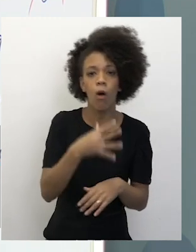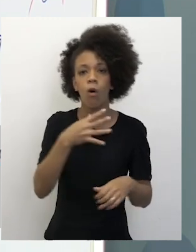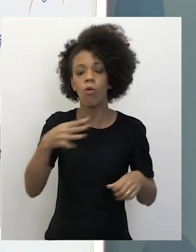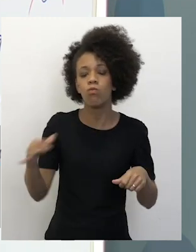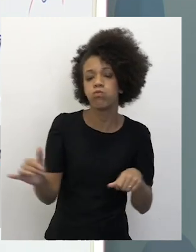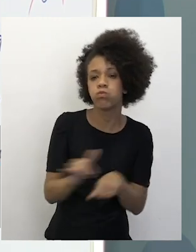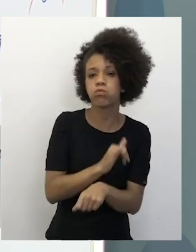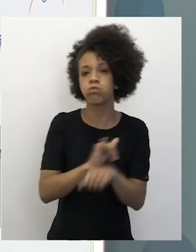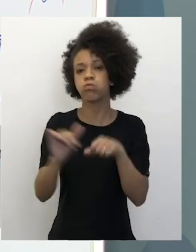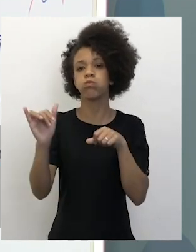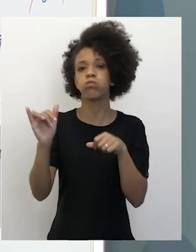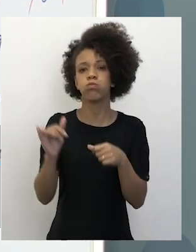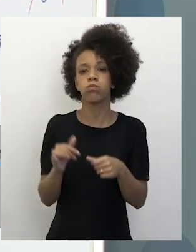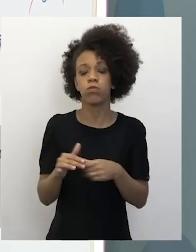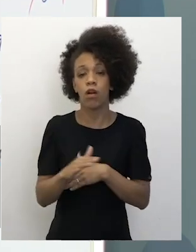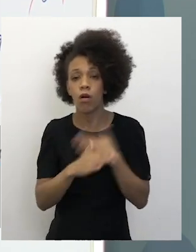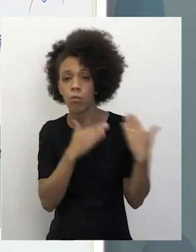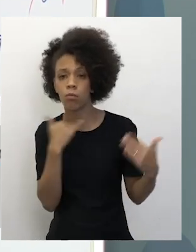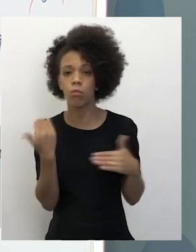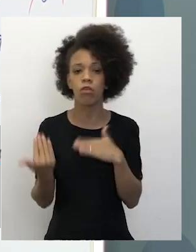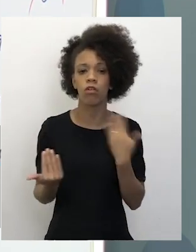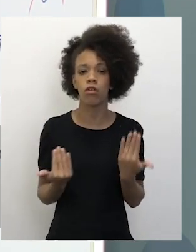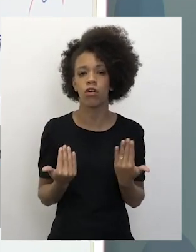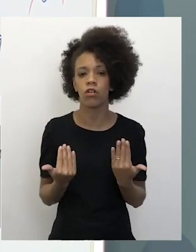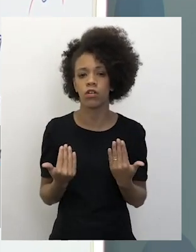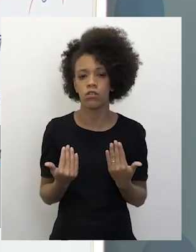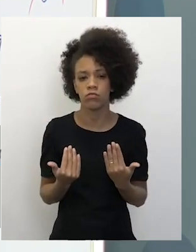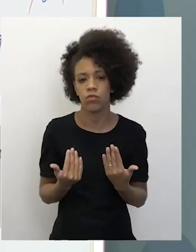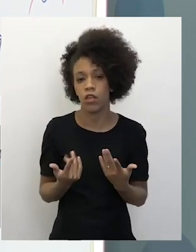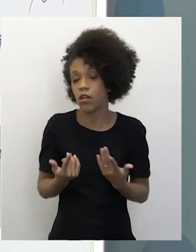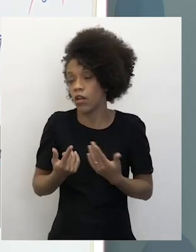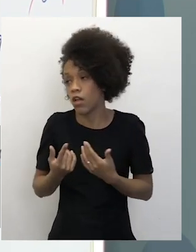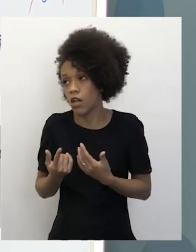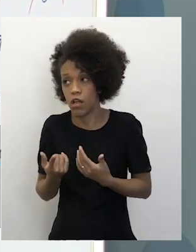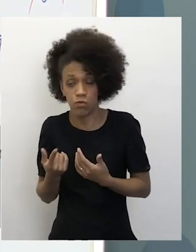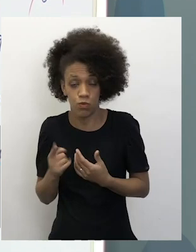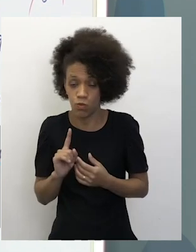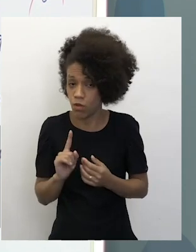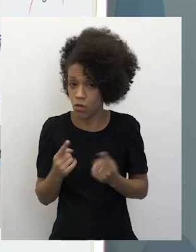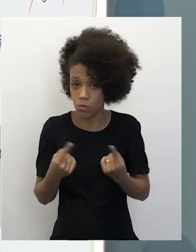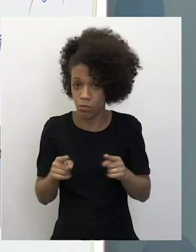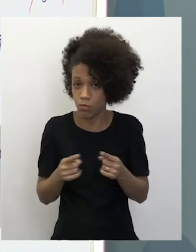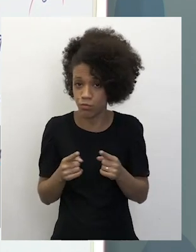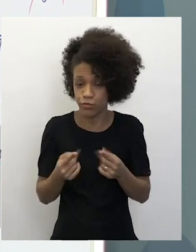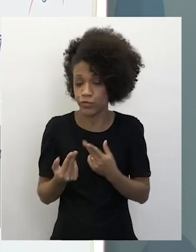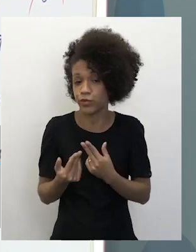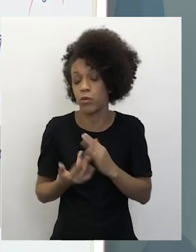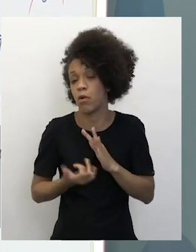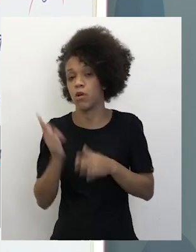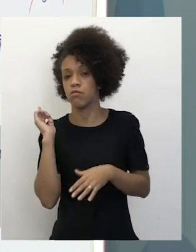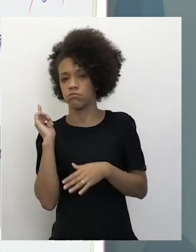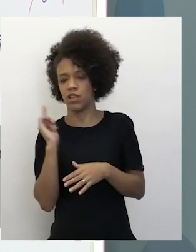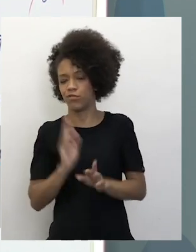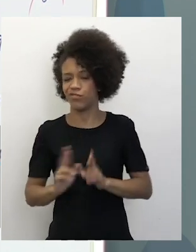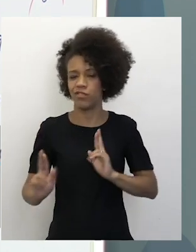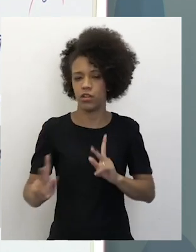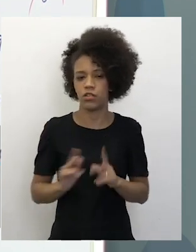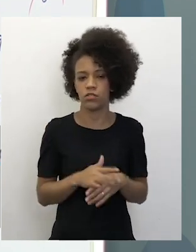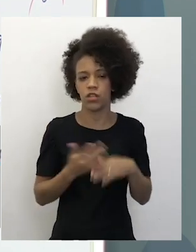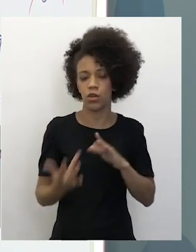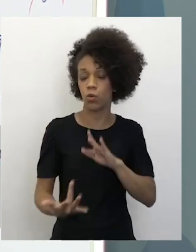ritmo e lembre-se que nesse período a música Não Era onipresente como ela é hoje né a forma que as pessoas tinham de